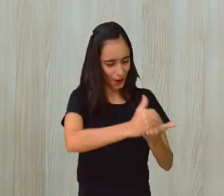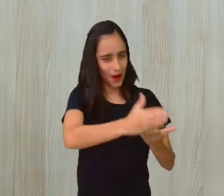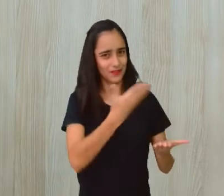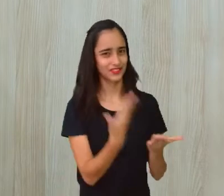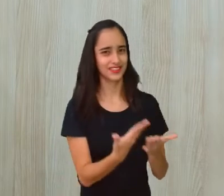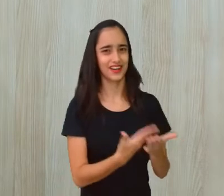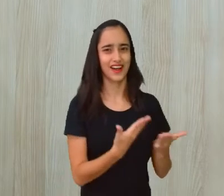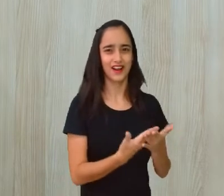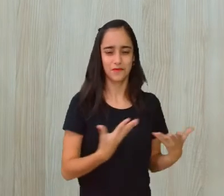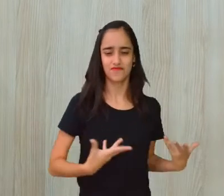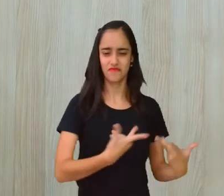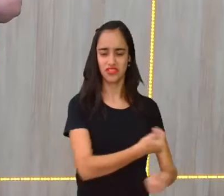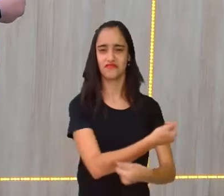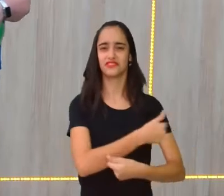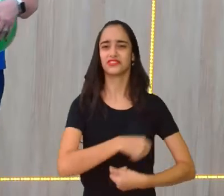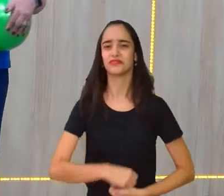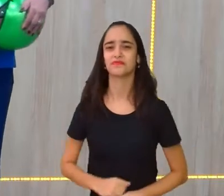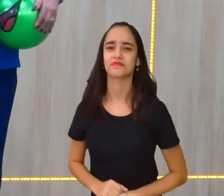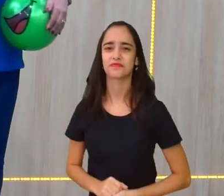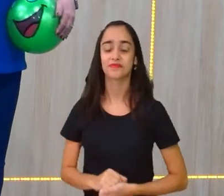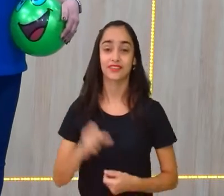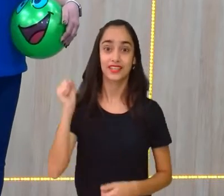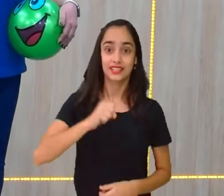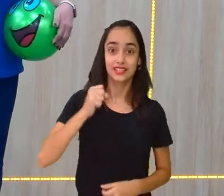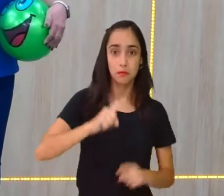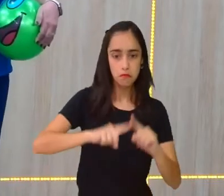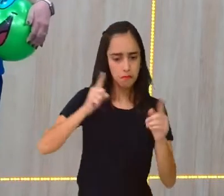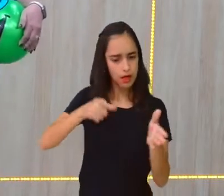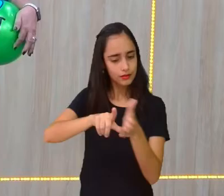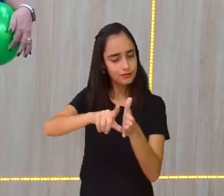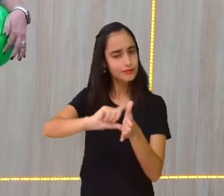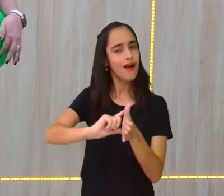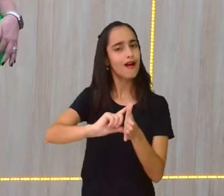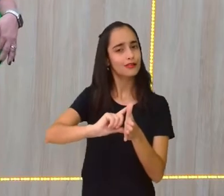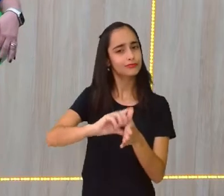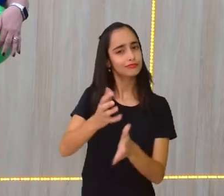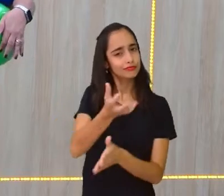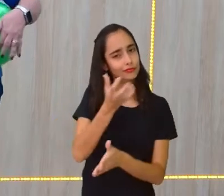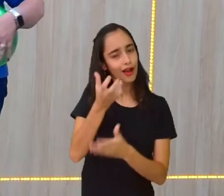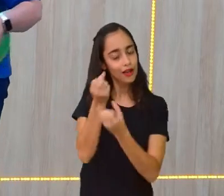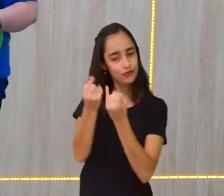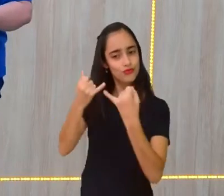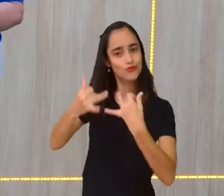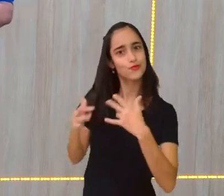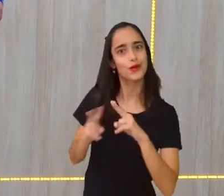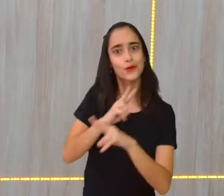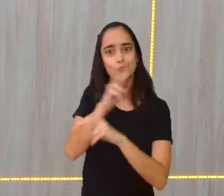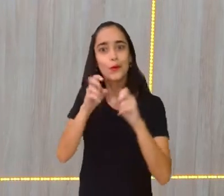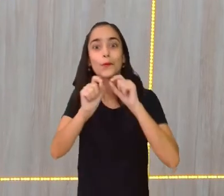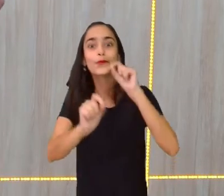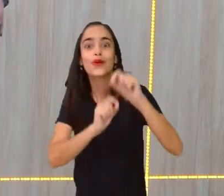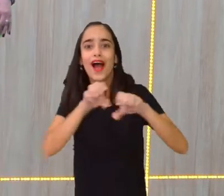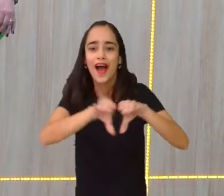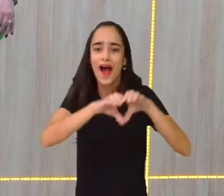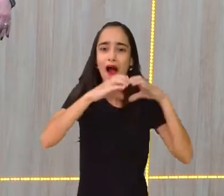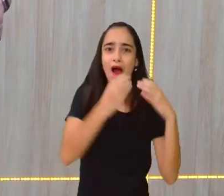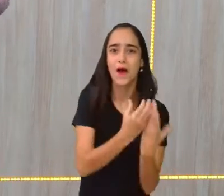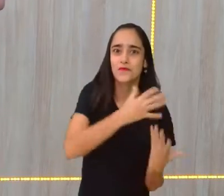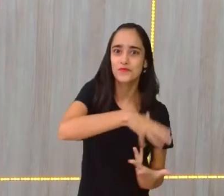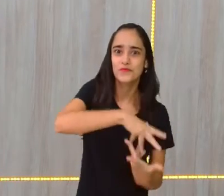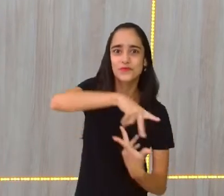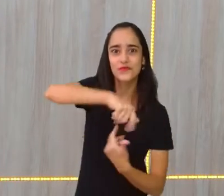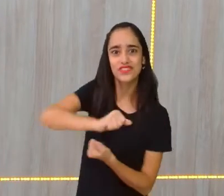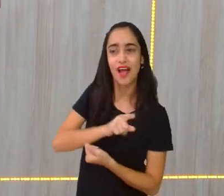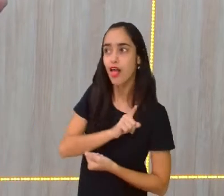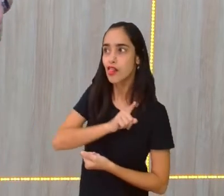recheada aí de coisas boas. Pois é, mas antes da aula, vamos falar um pouquinho, não é, a respeito da Copa, a Copa do Catar.